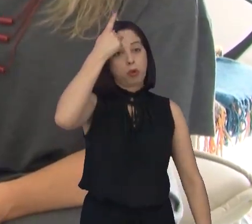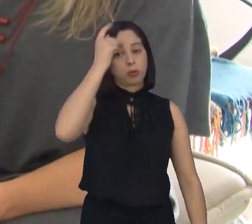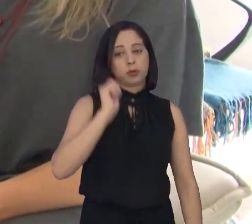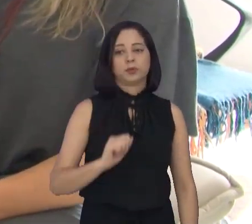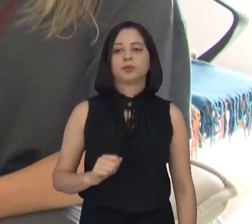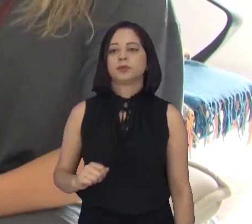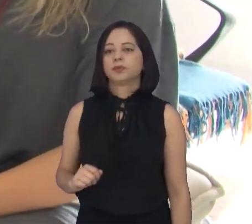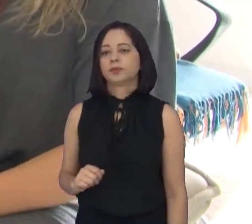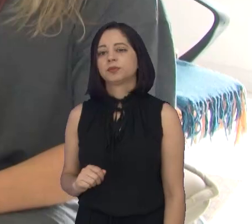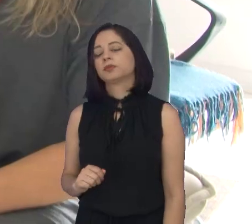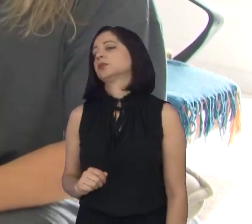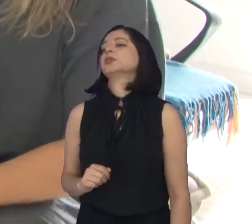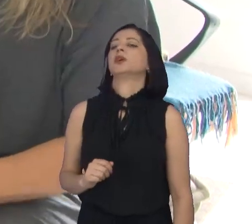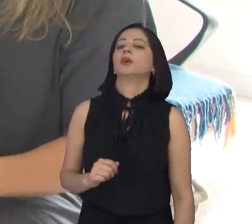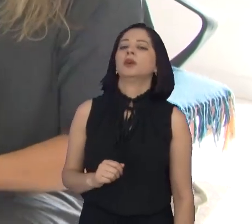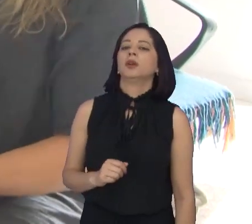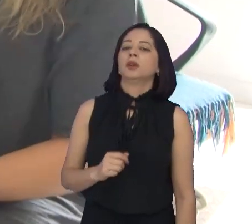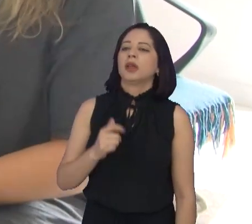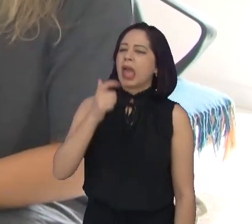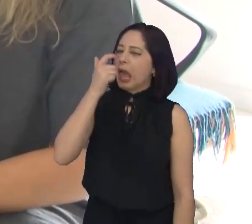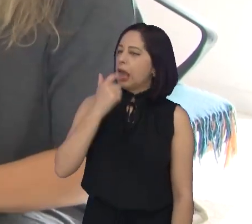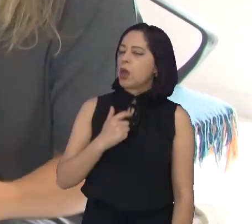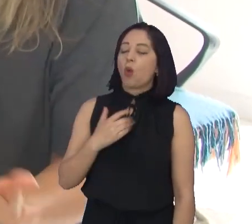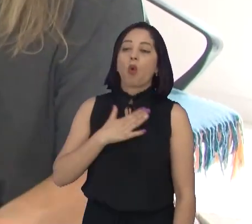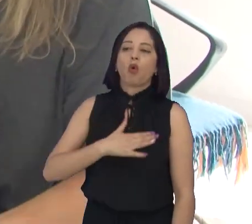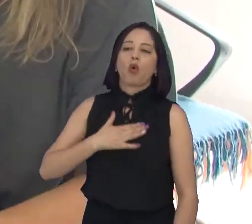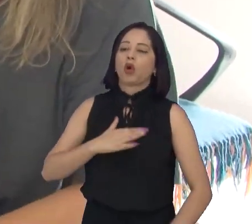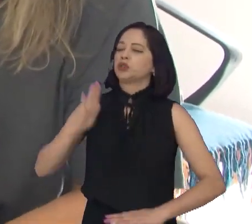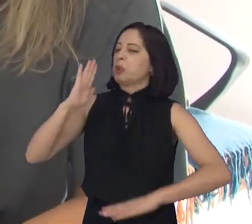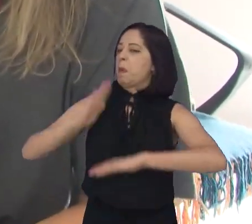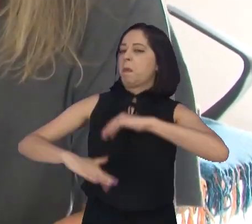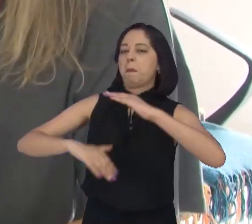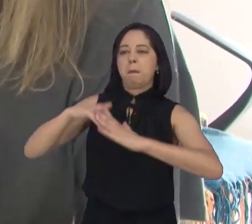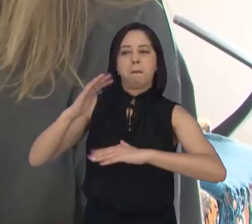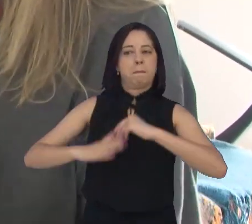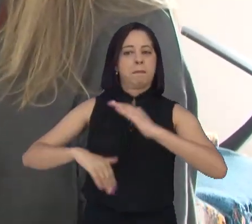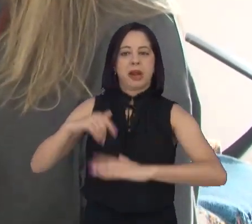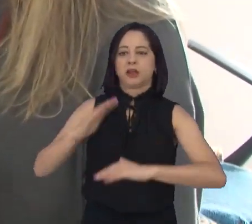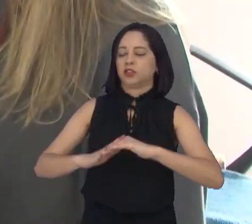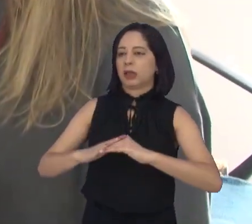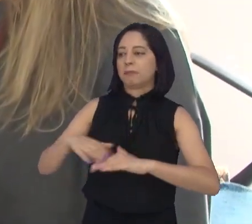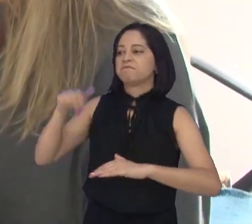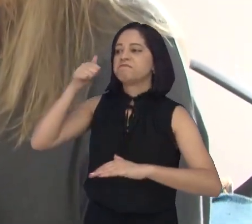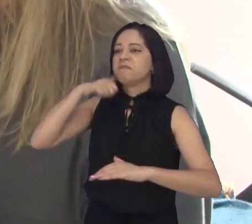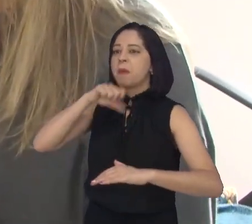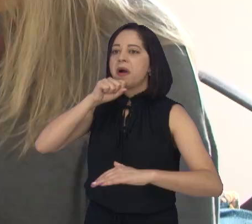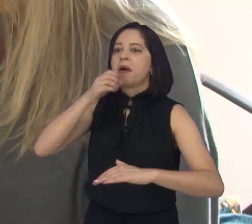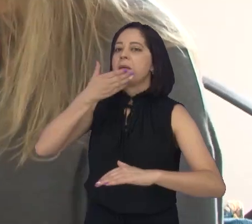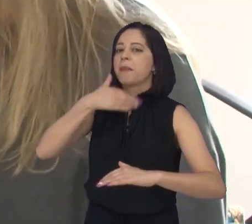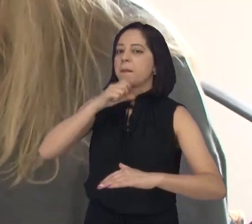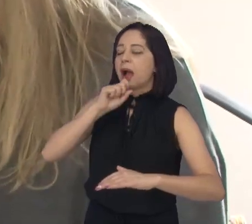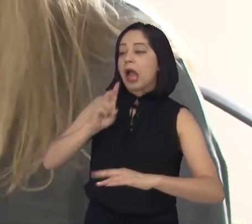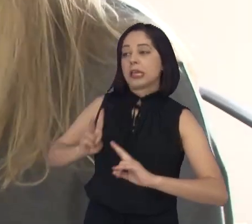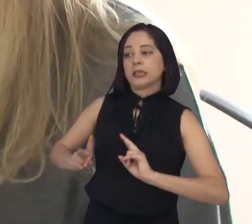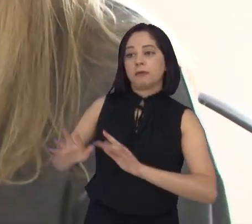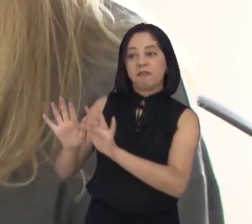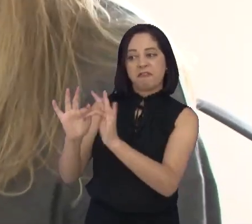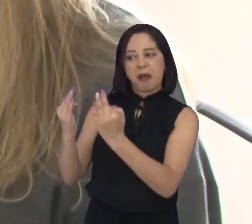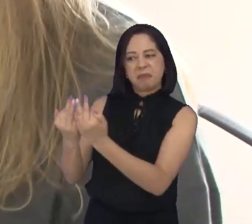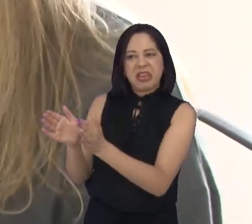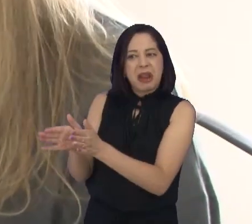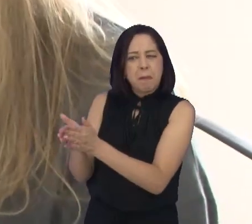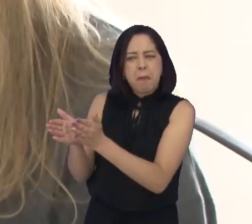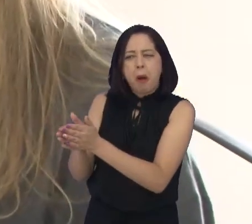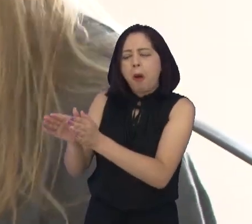conta. Eu já sou uma pessoa muito prática e venho de uma educação de uma família simples, então a